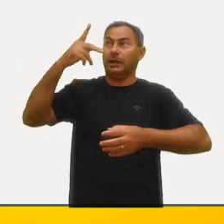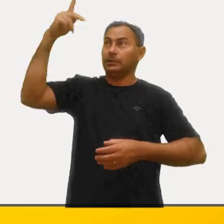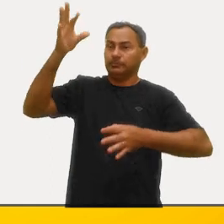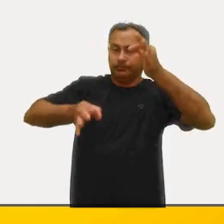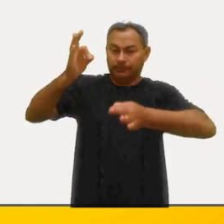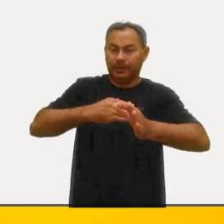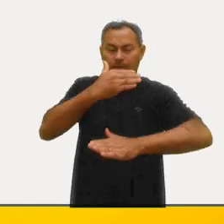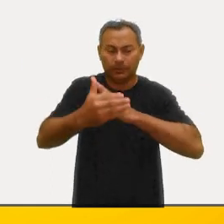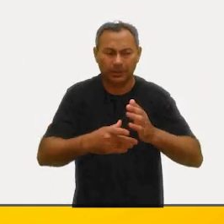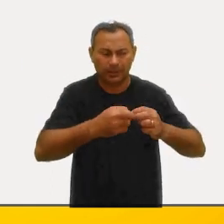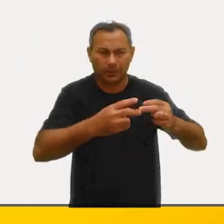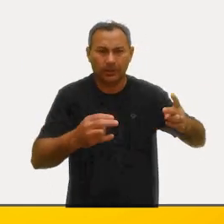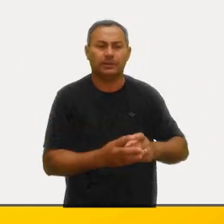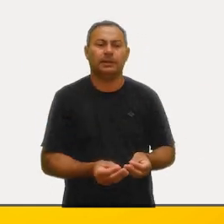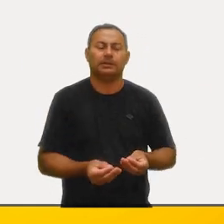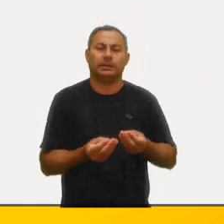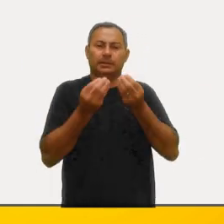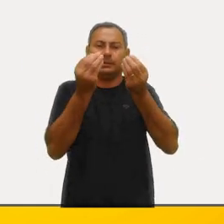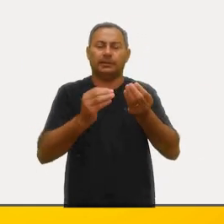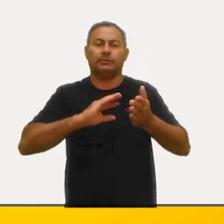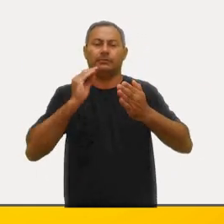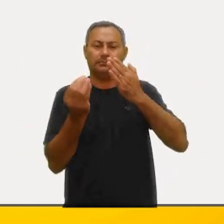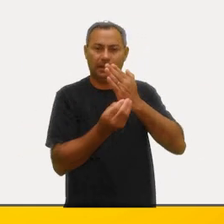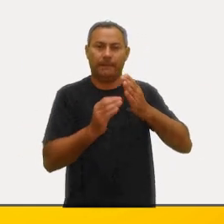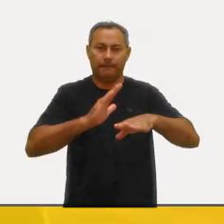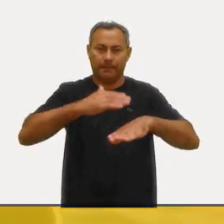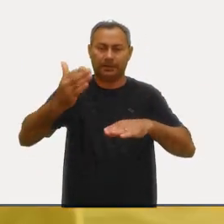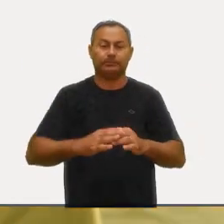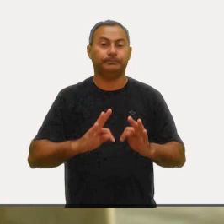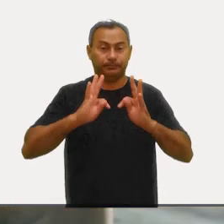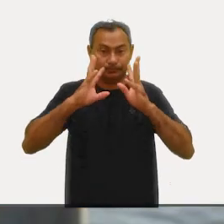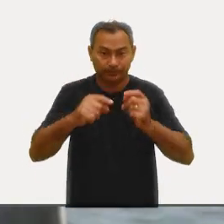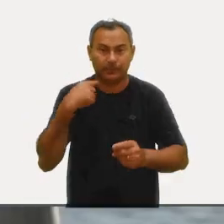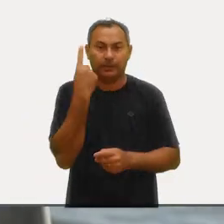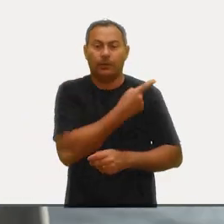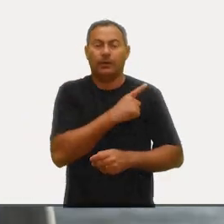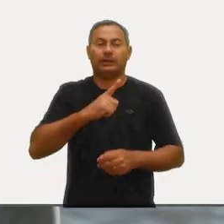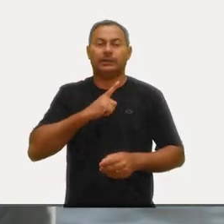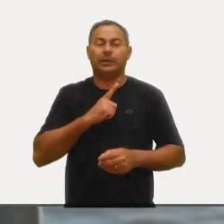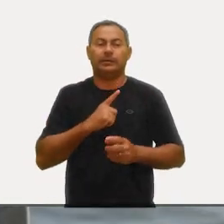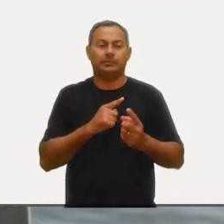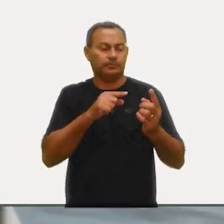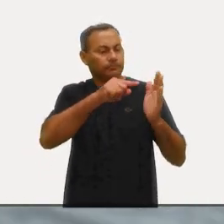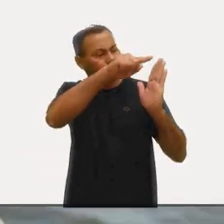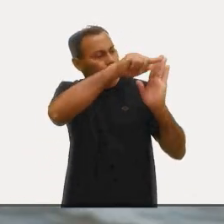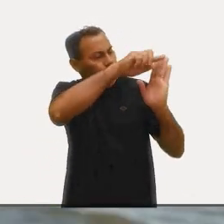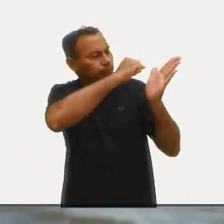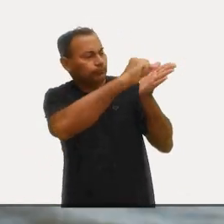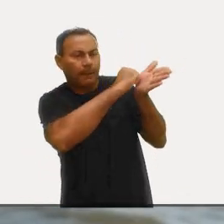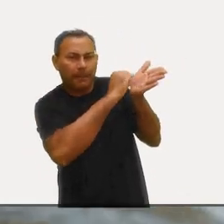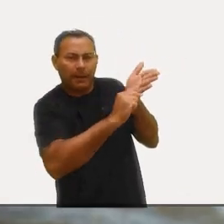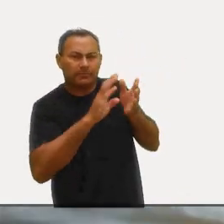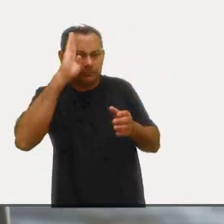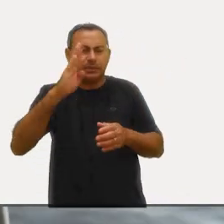a sua justiça, e todas essas coisas lhes serão acrescentadas. Todos nós devemos ter uma lista de prioridades na